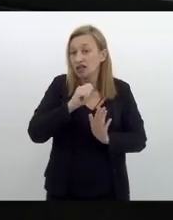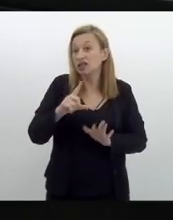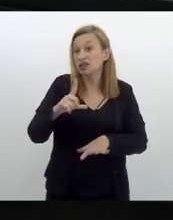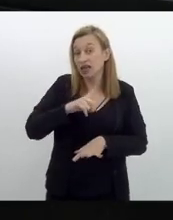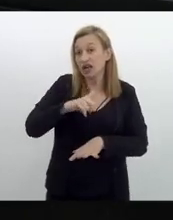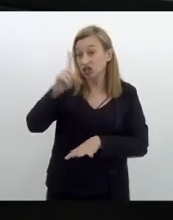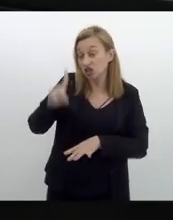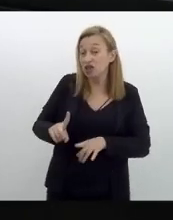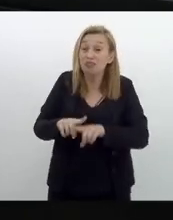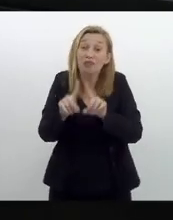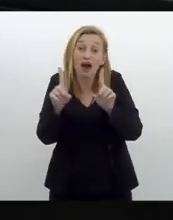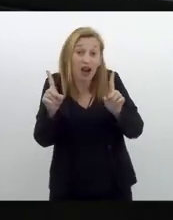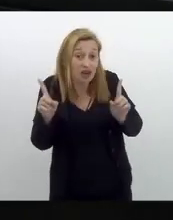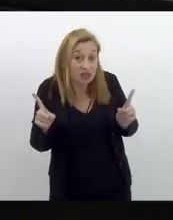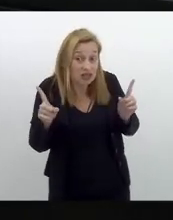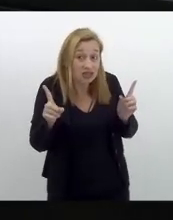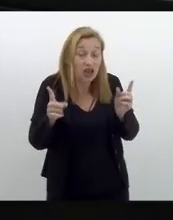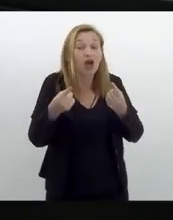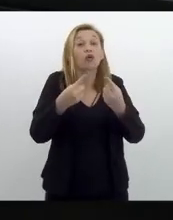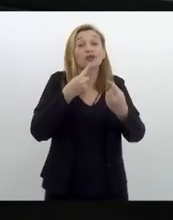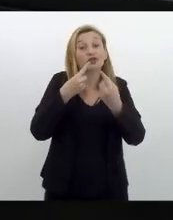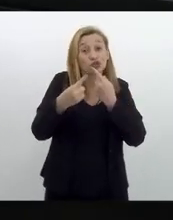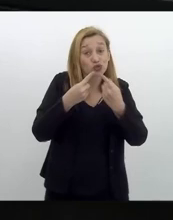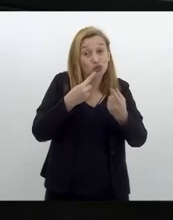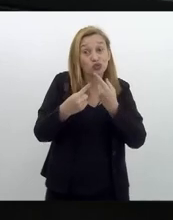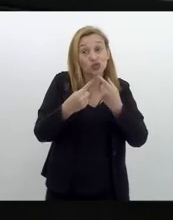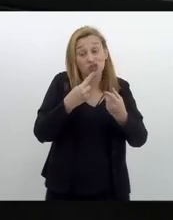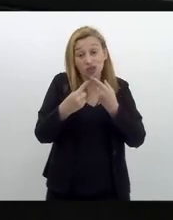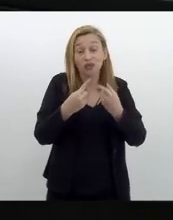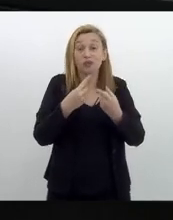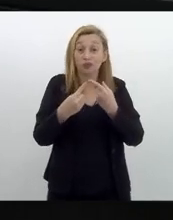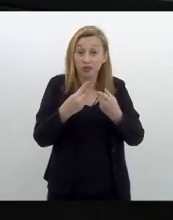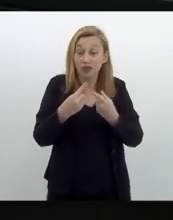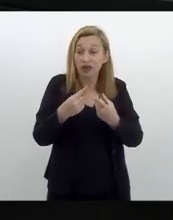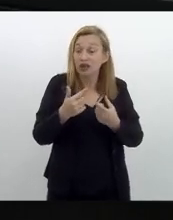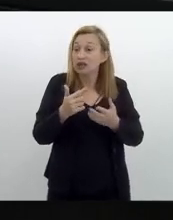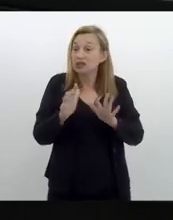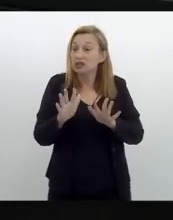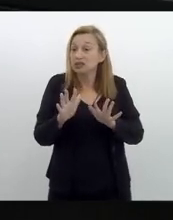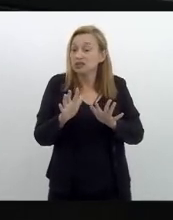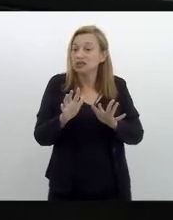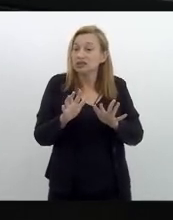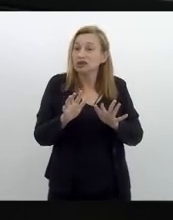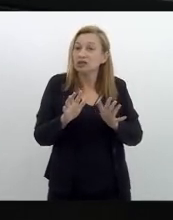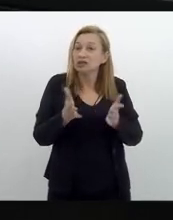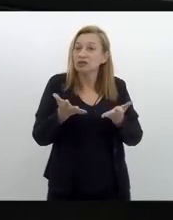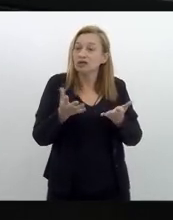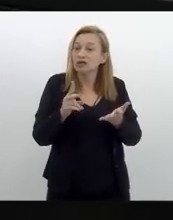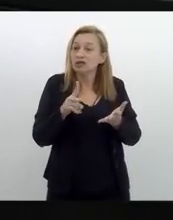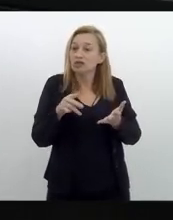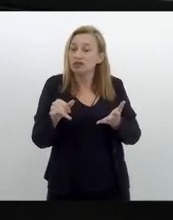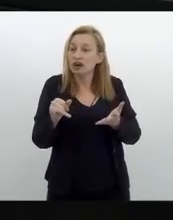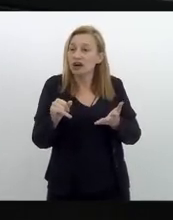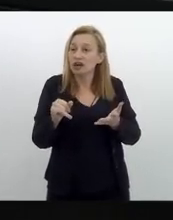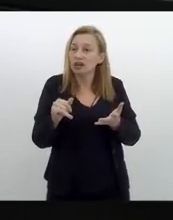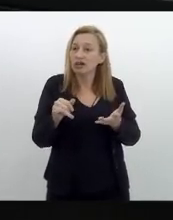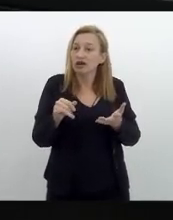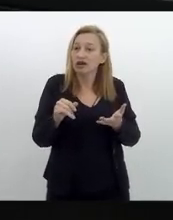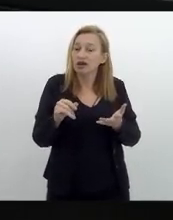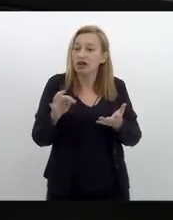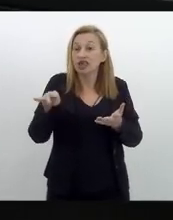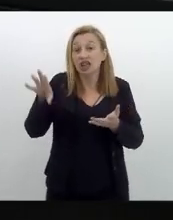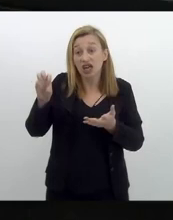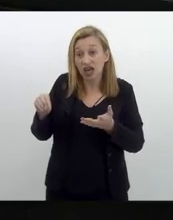direito. mas é uma discussão e, se não, a gente vai excepcionalizar a questão do